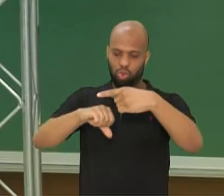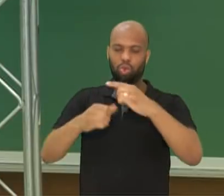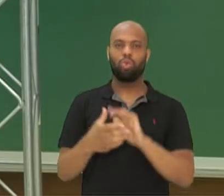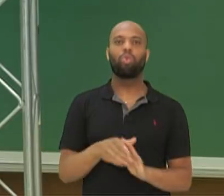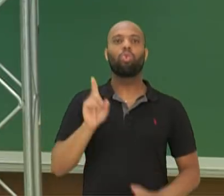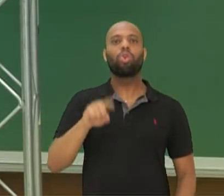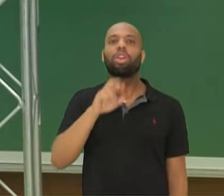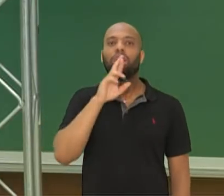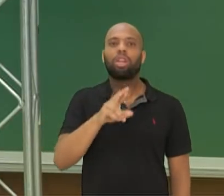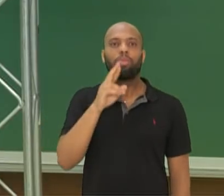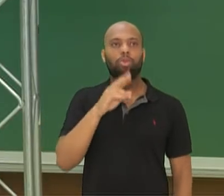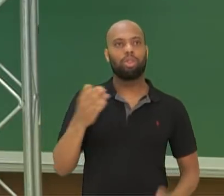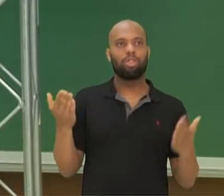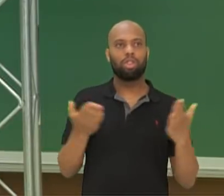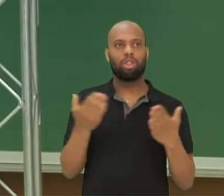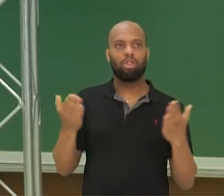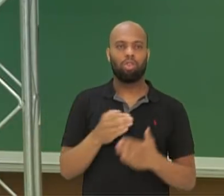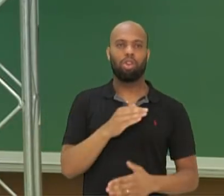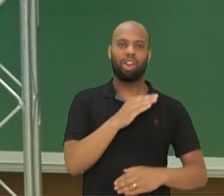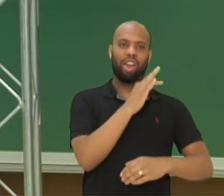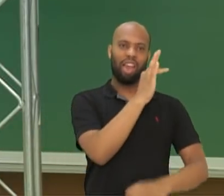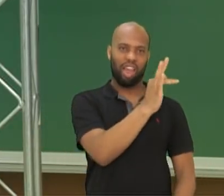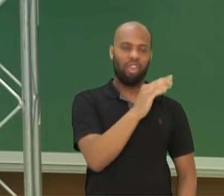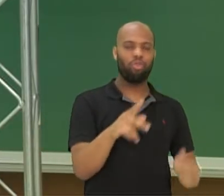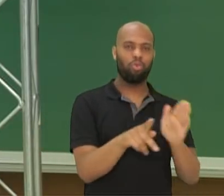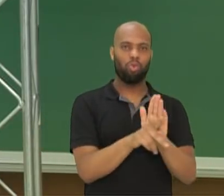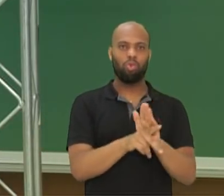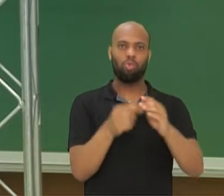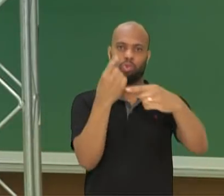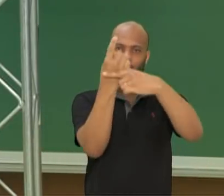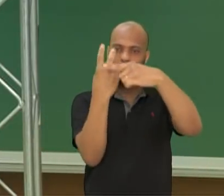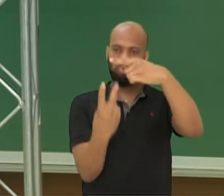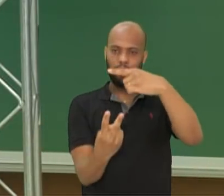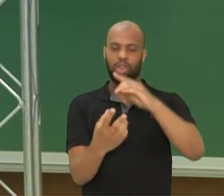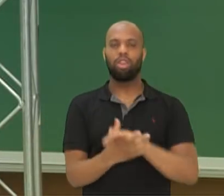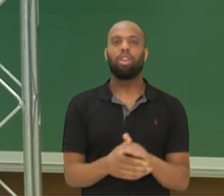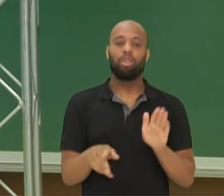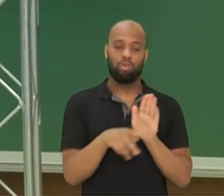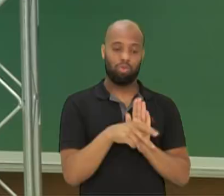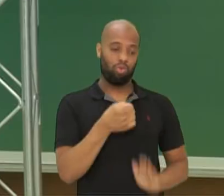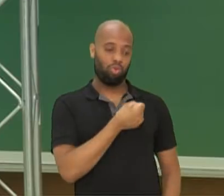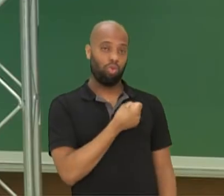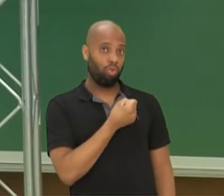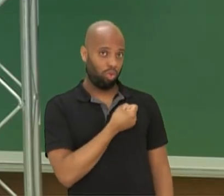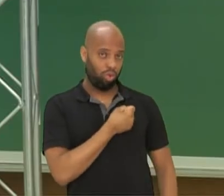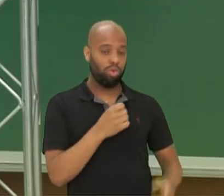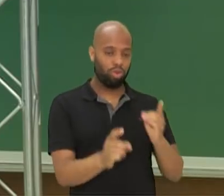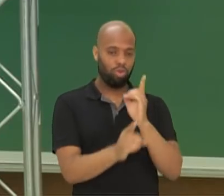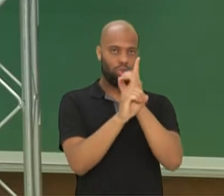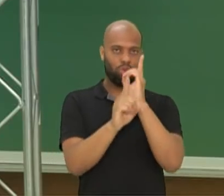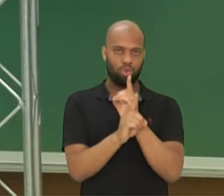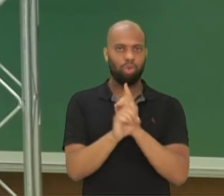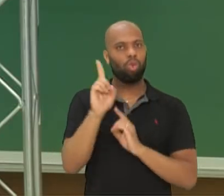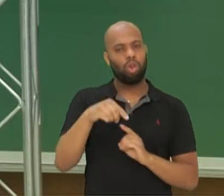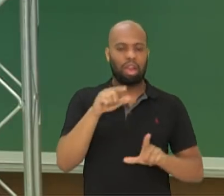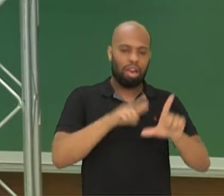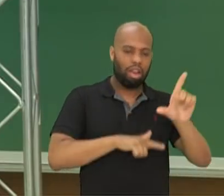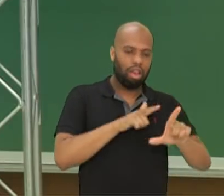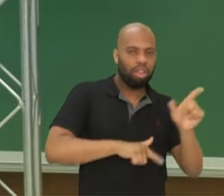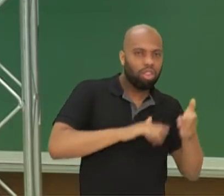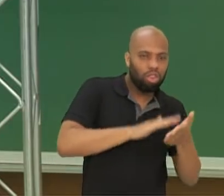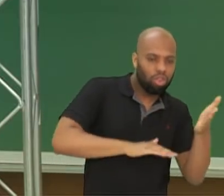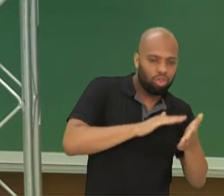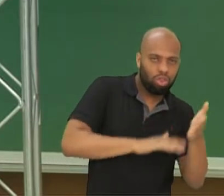A resposta para f de meio. Valor numérico, substituição da variável pelo